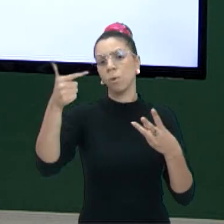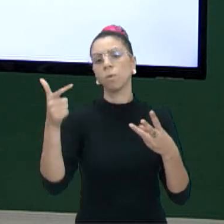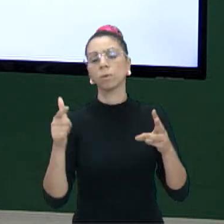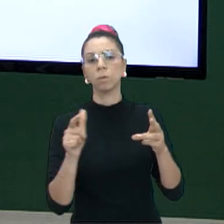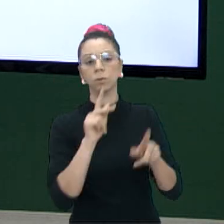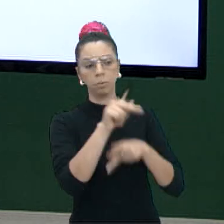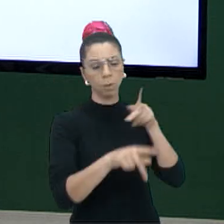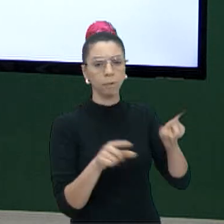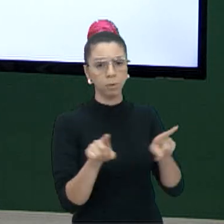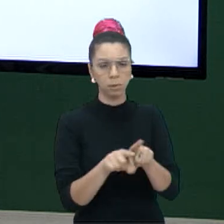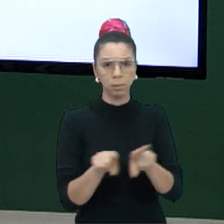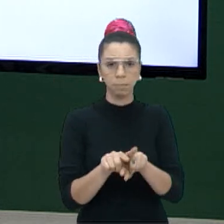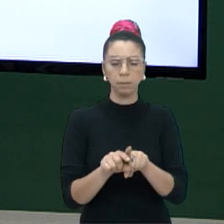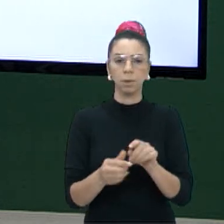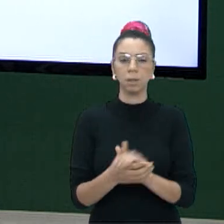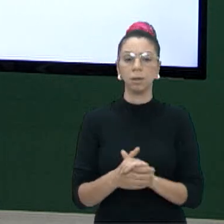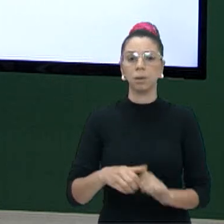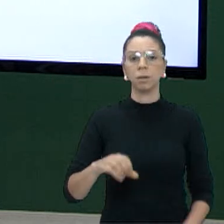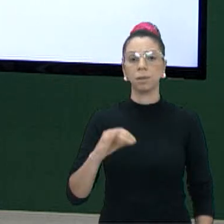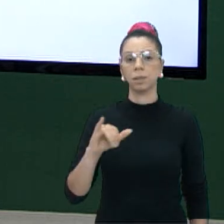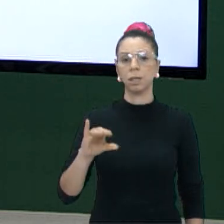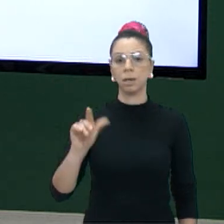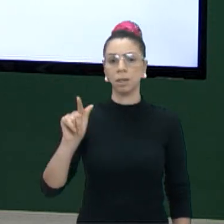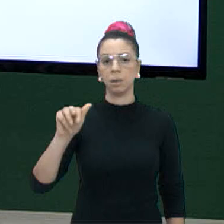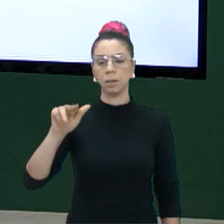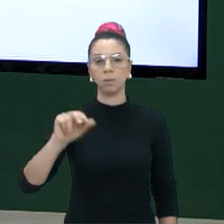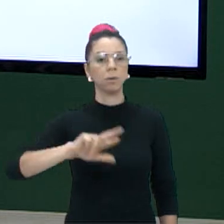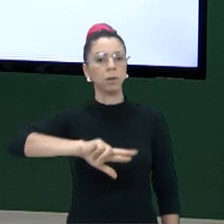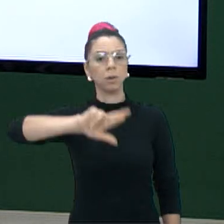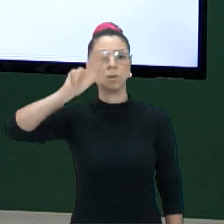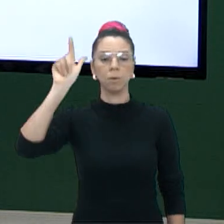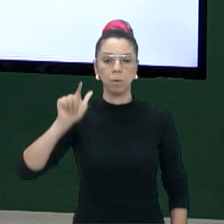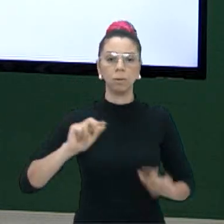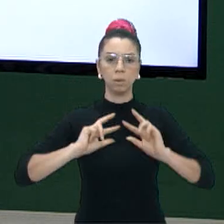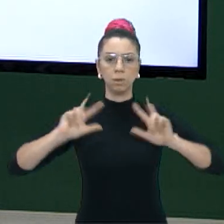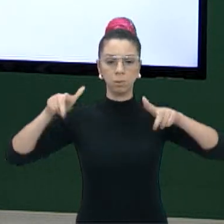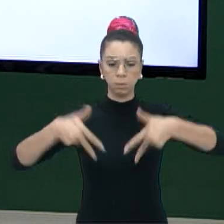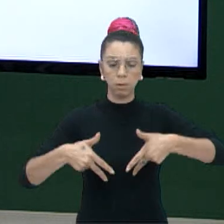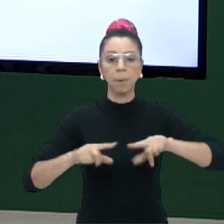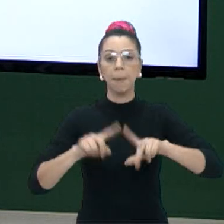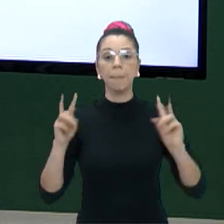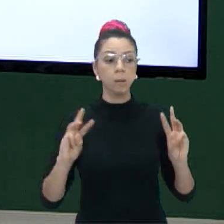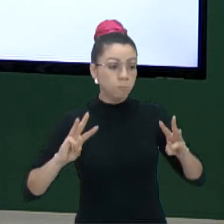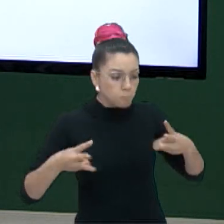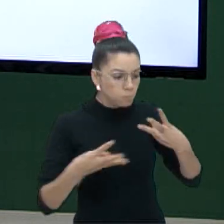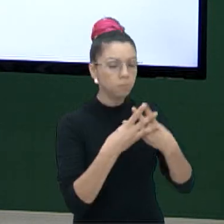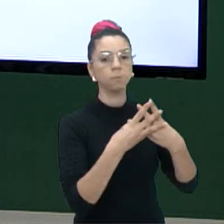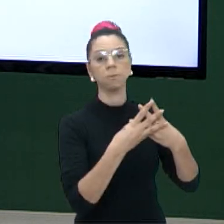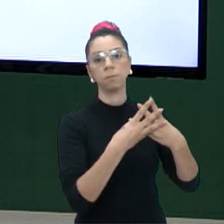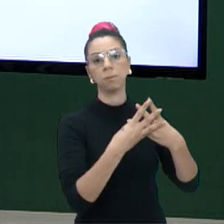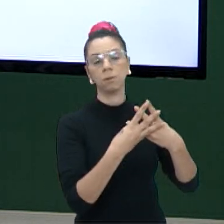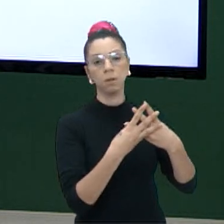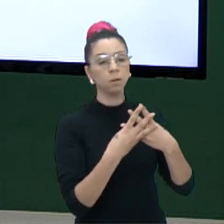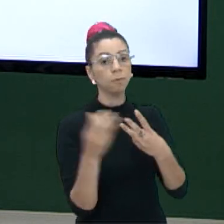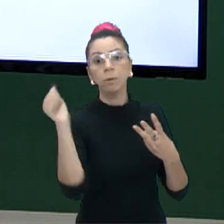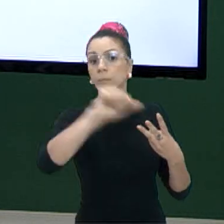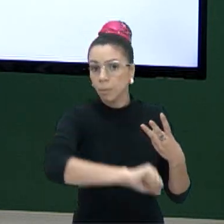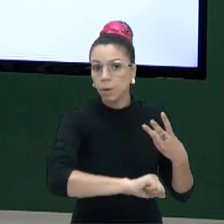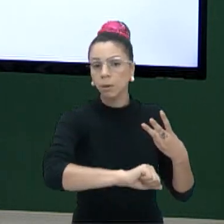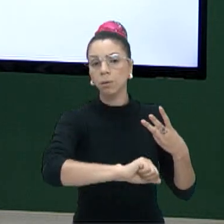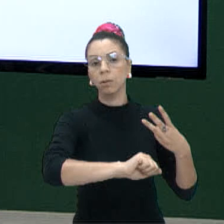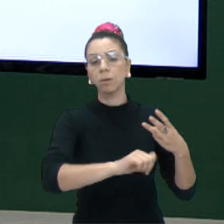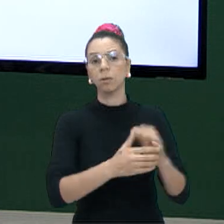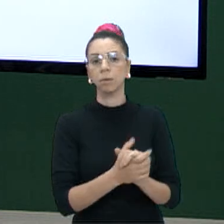também, como os ciganos e outras etnias, mas principalmente os judeus foram muito perseguidos e sim, eu acho que podemos usar essa